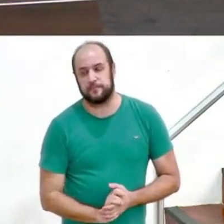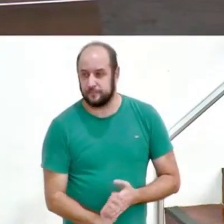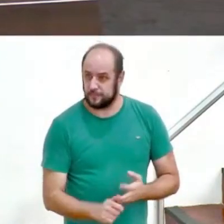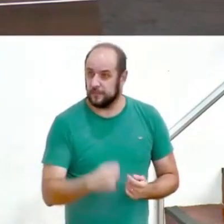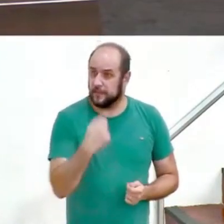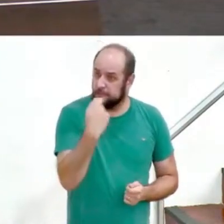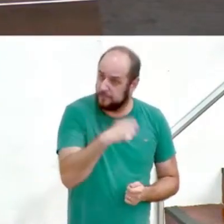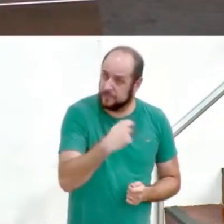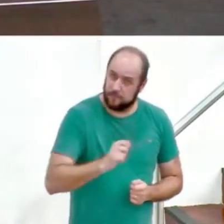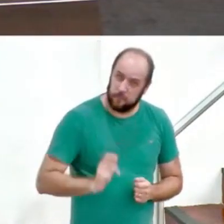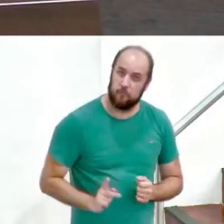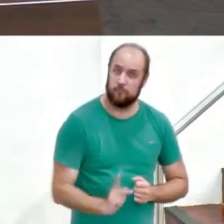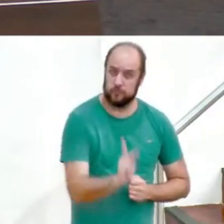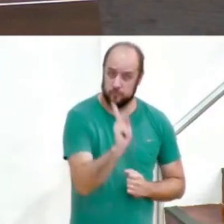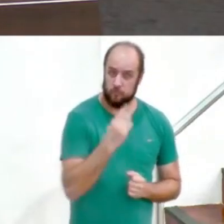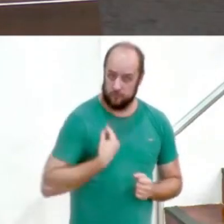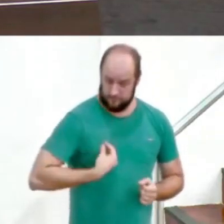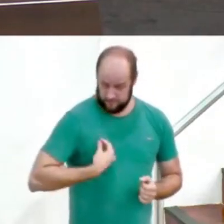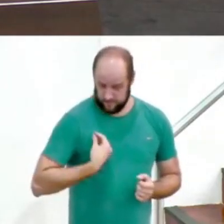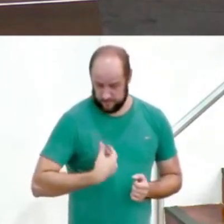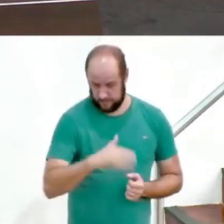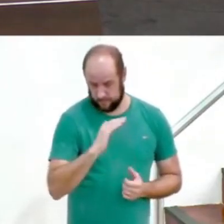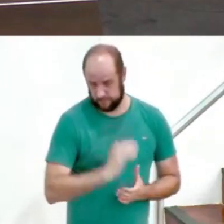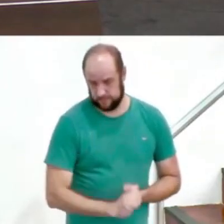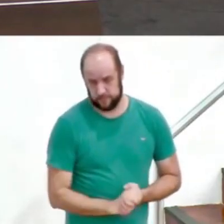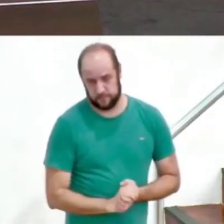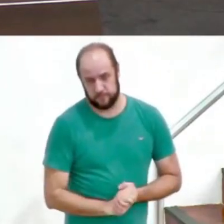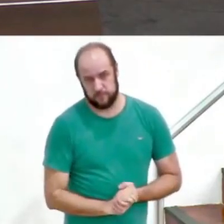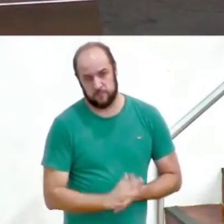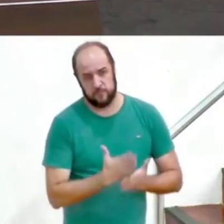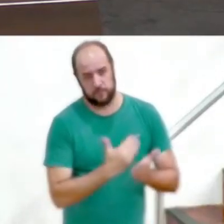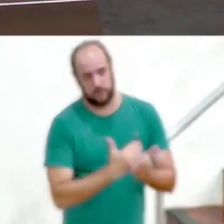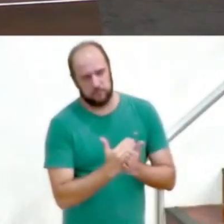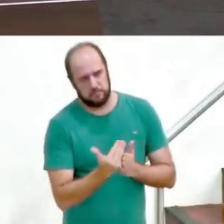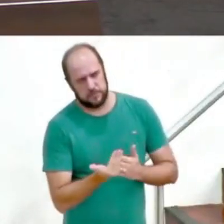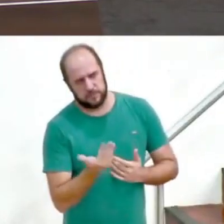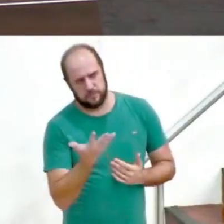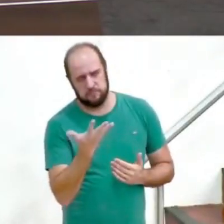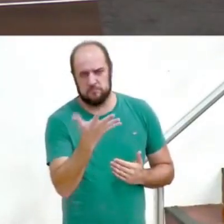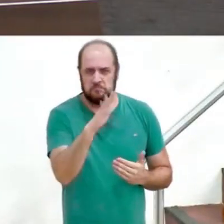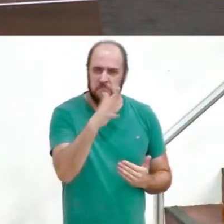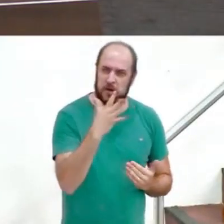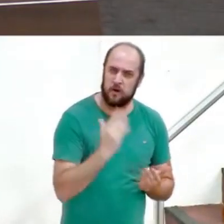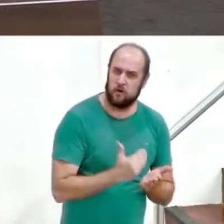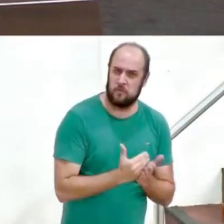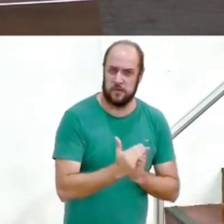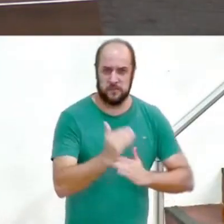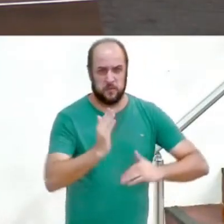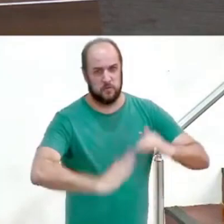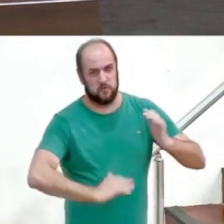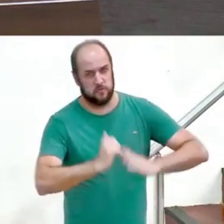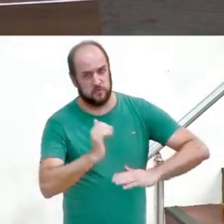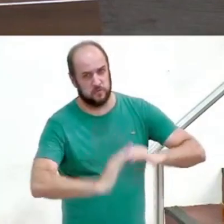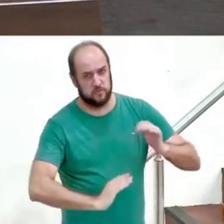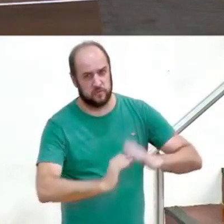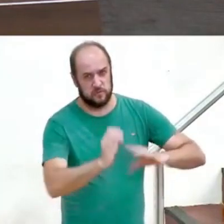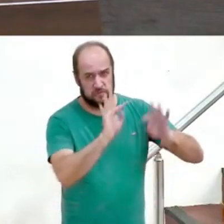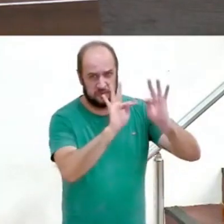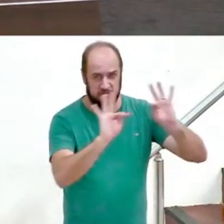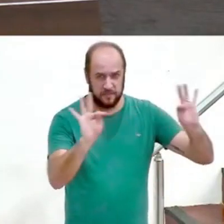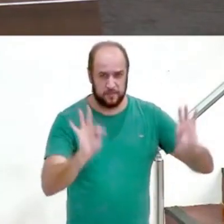sua continuidade. No início, eles meio que começam a reconstrução do templo, mas